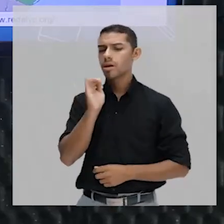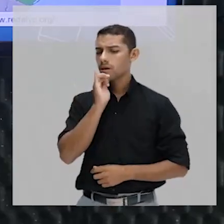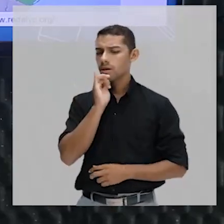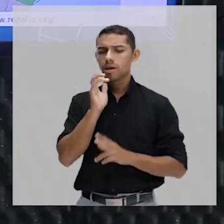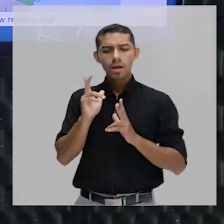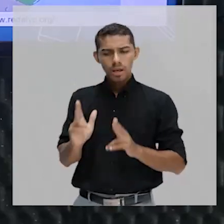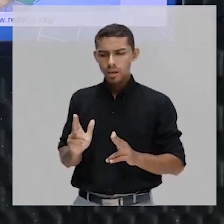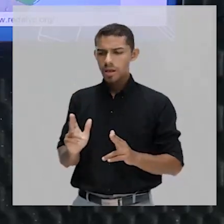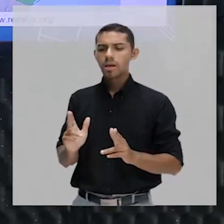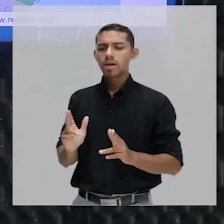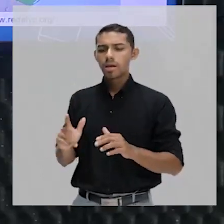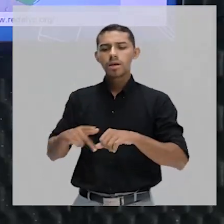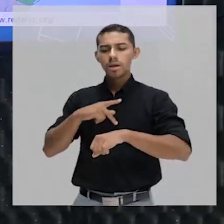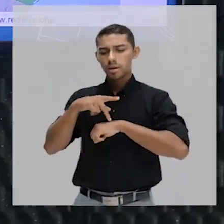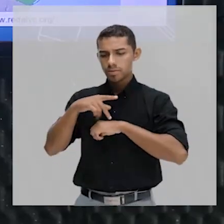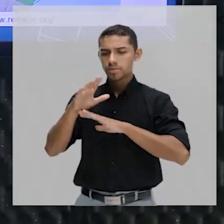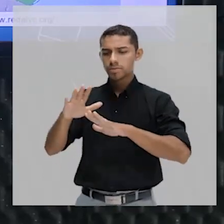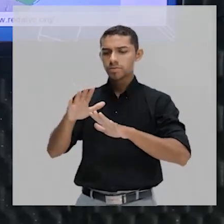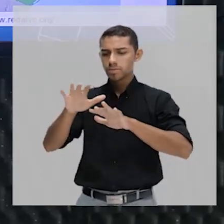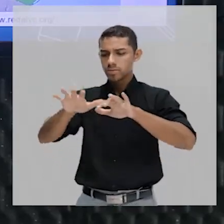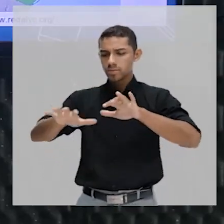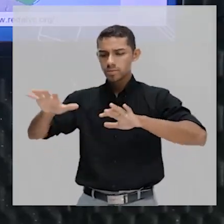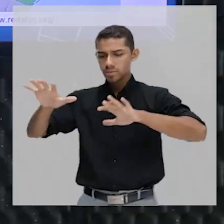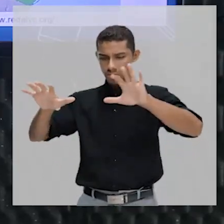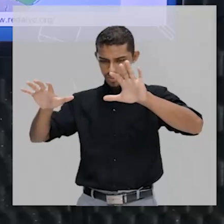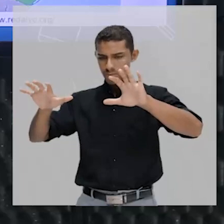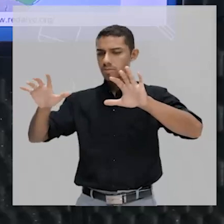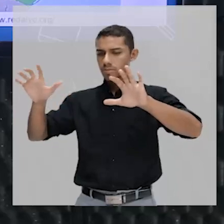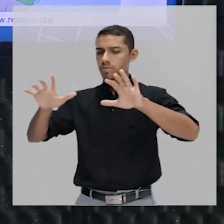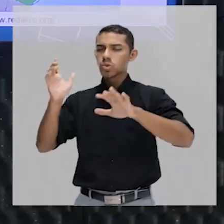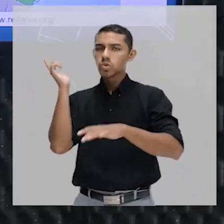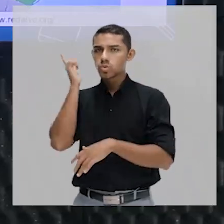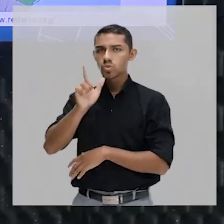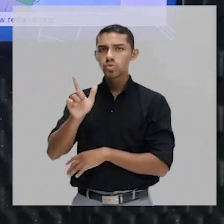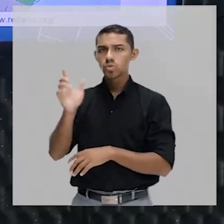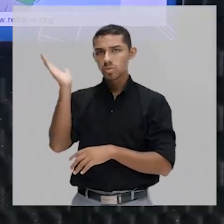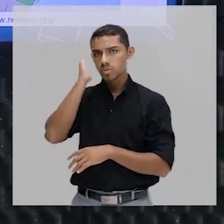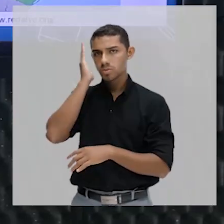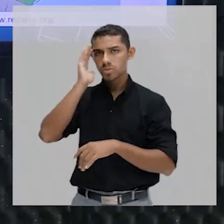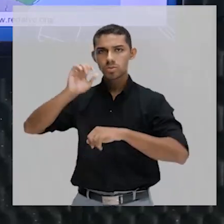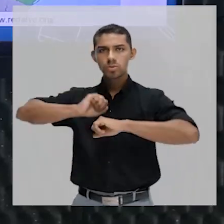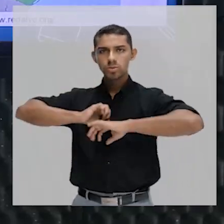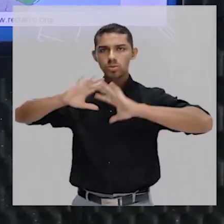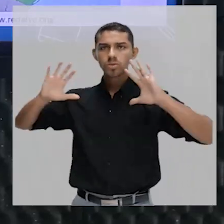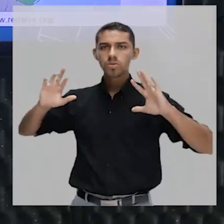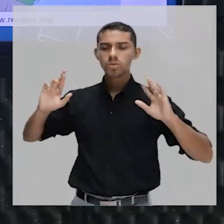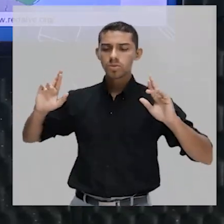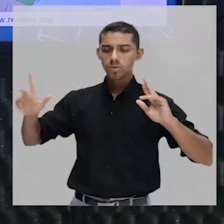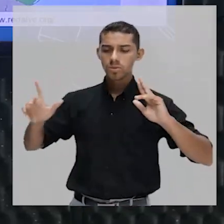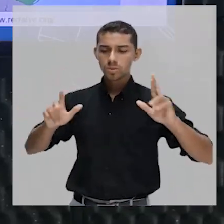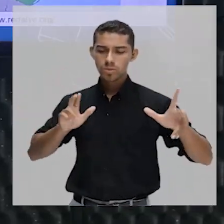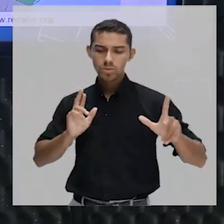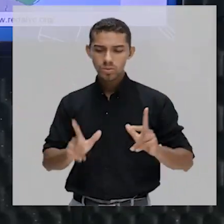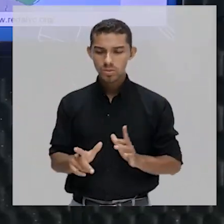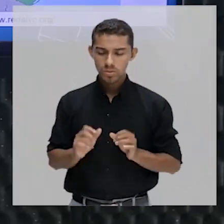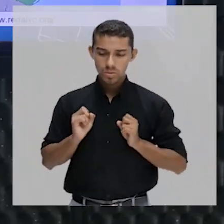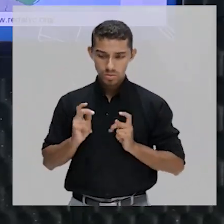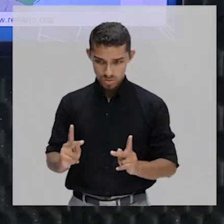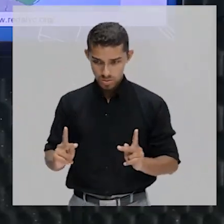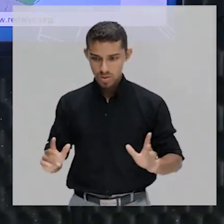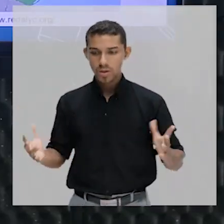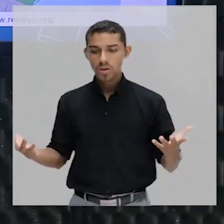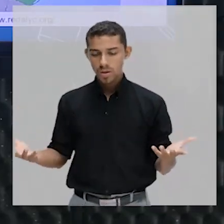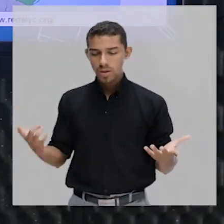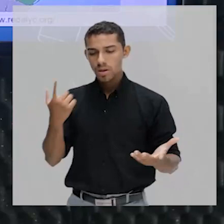mesmo país, é o mesmo território, mas eu mudei o critério, eu consigo identificar regiões de formas diferentes, beleza? Então isso que